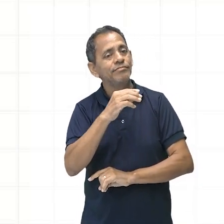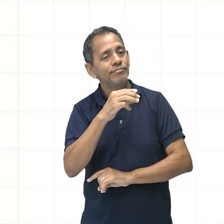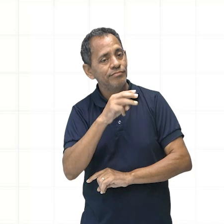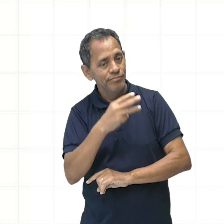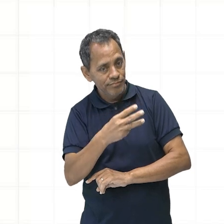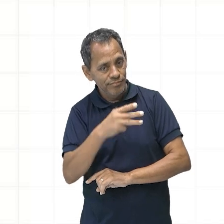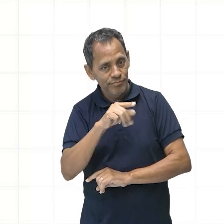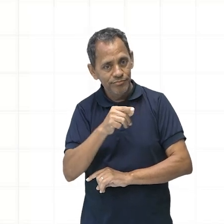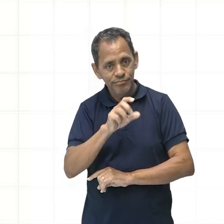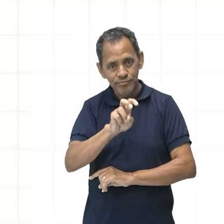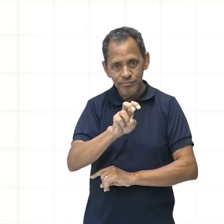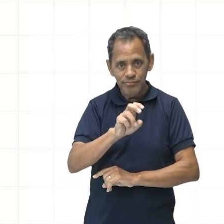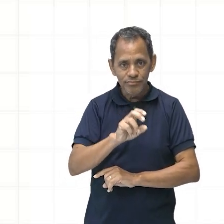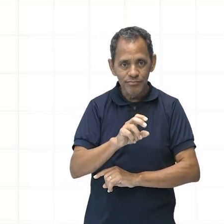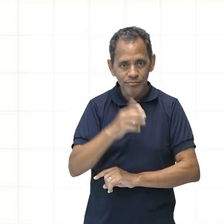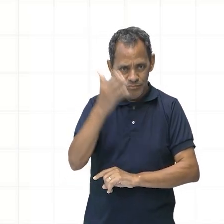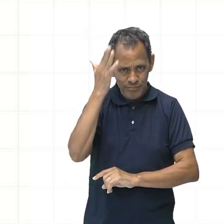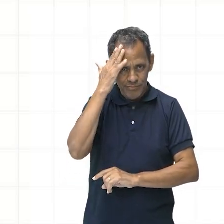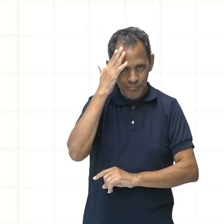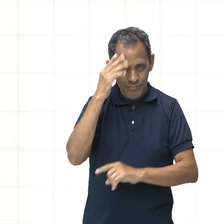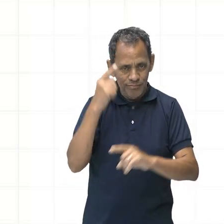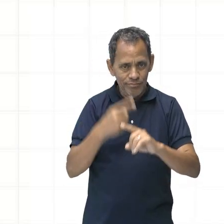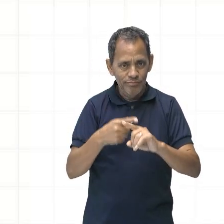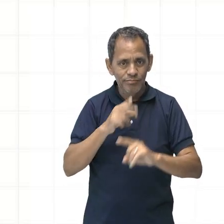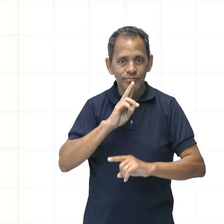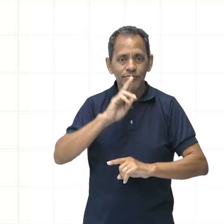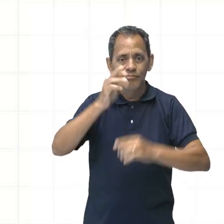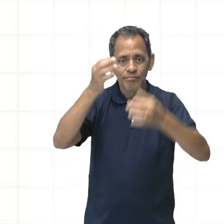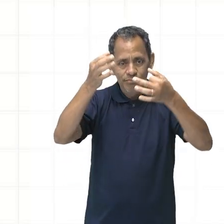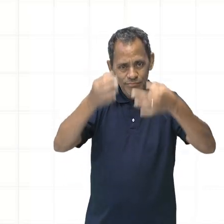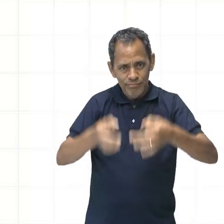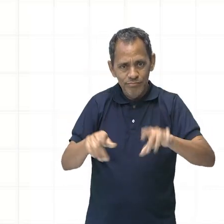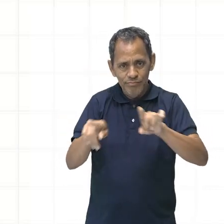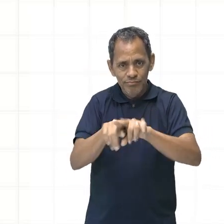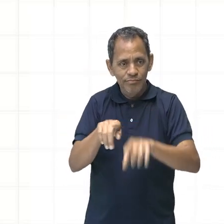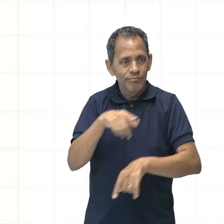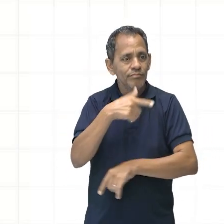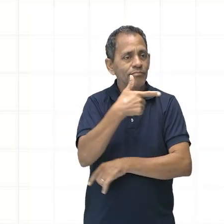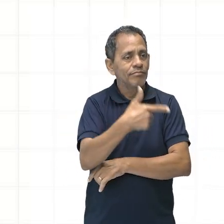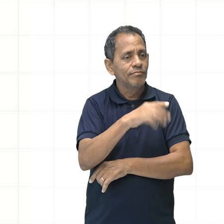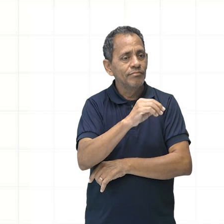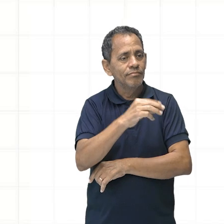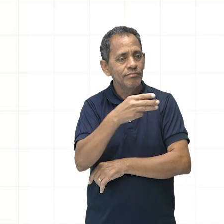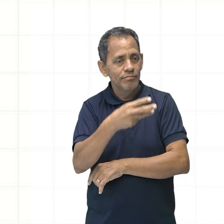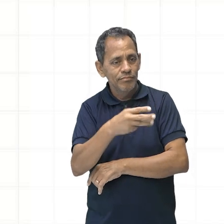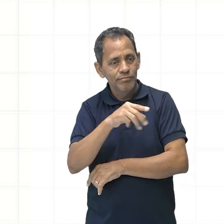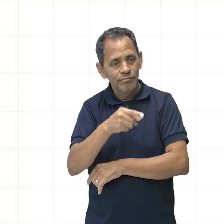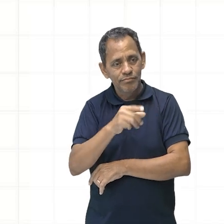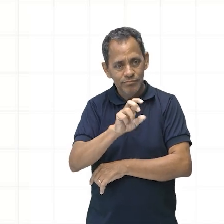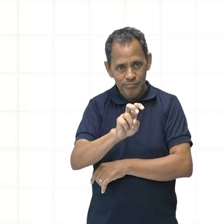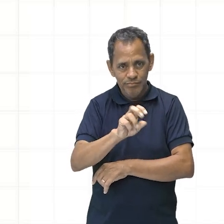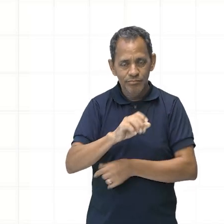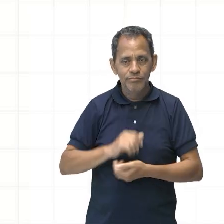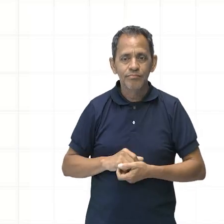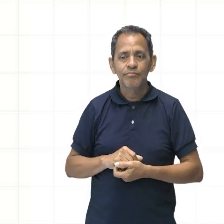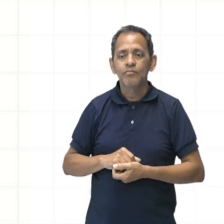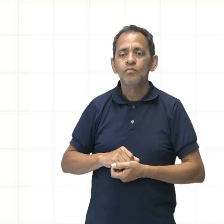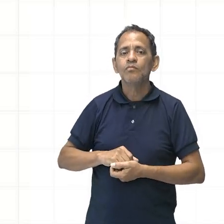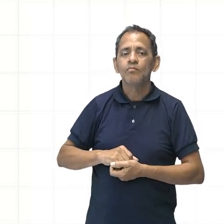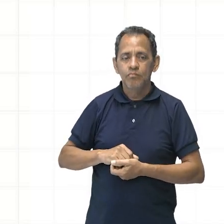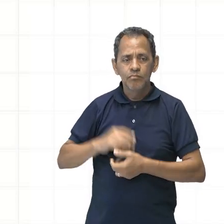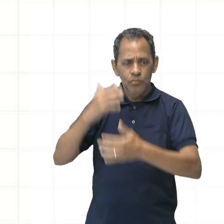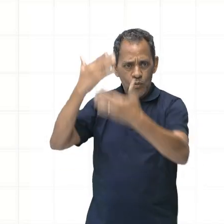203,5. Todo mundo entendeu por que a resposta correta é 203,5? Lá na prova vai estar assim,